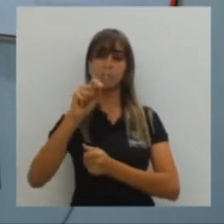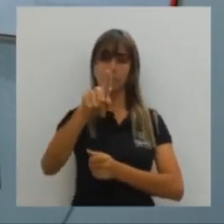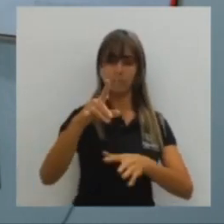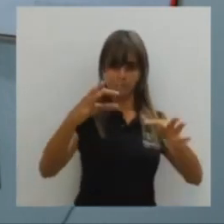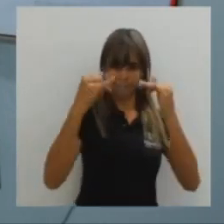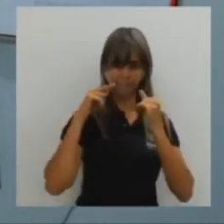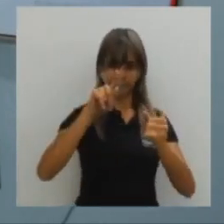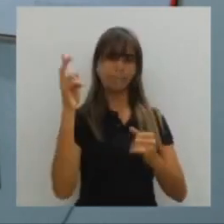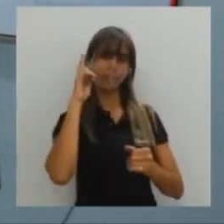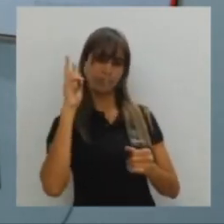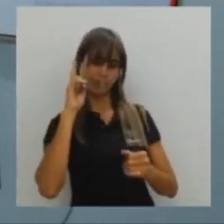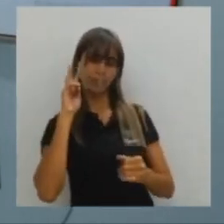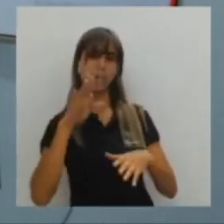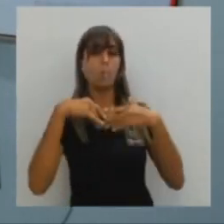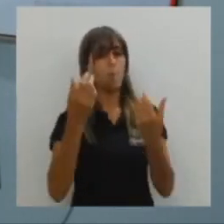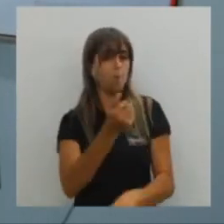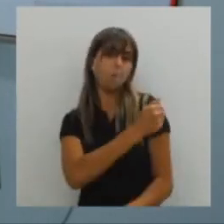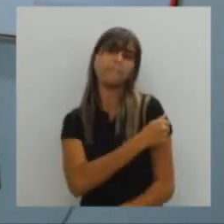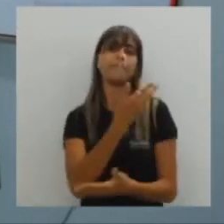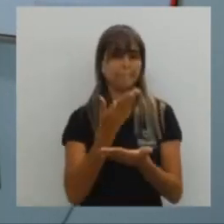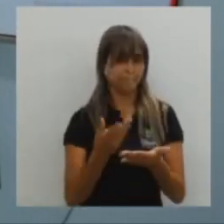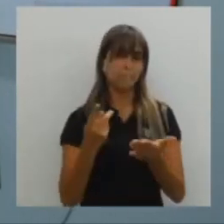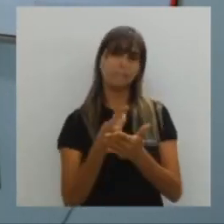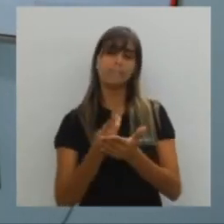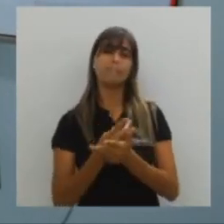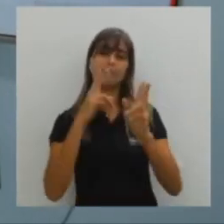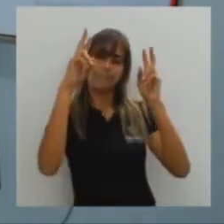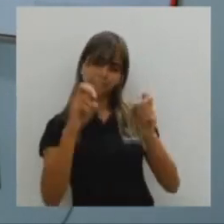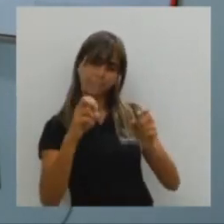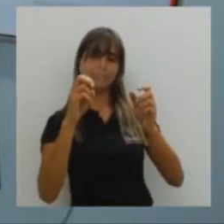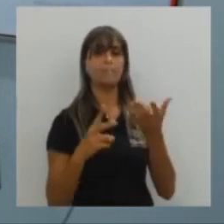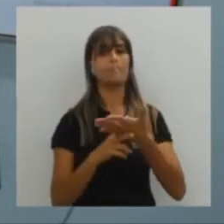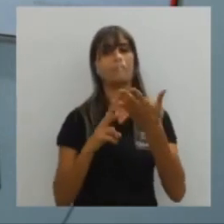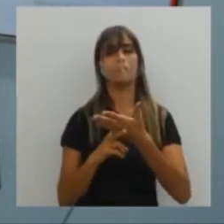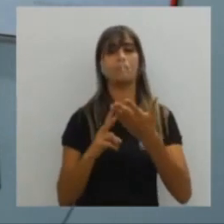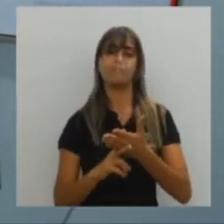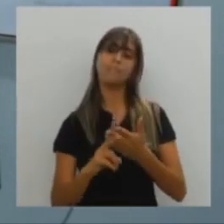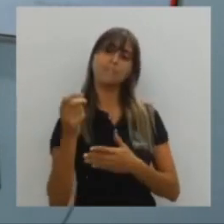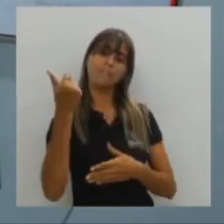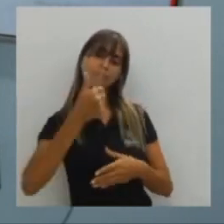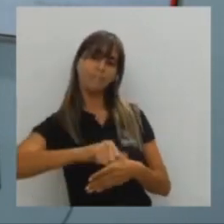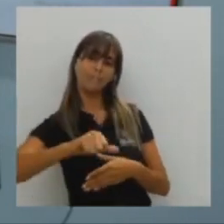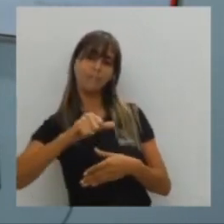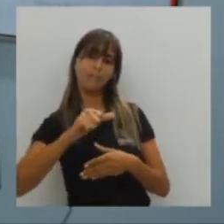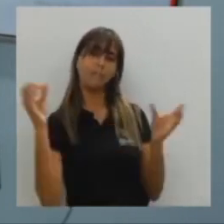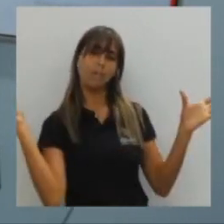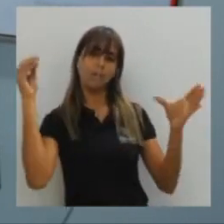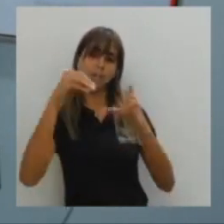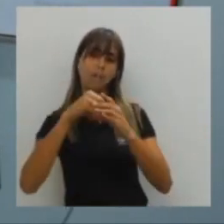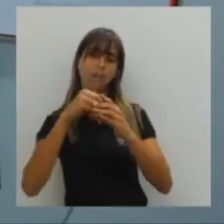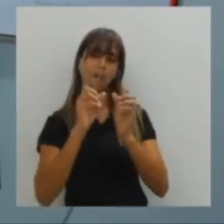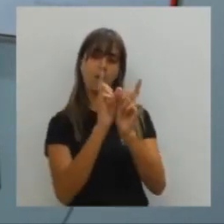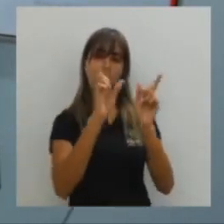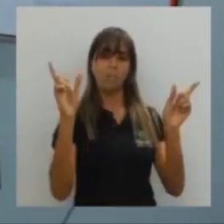precisam lembrar muito disso, que é onde os alunos erram mais nesse assunto. O verbo ele só vai ser conjugado, ele só vai ser alterado no